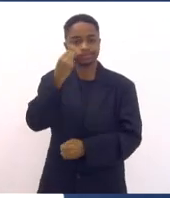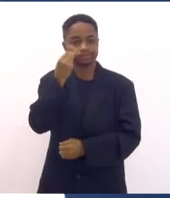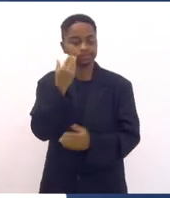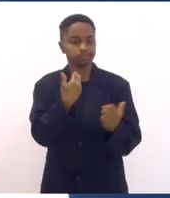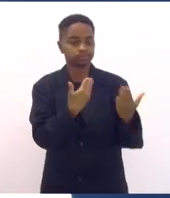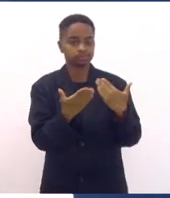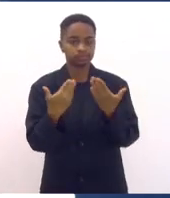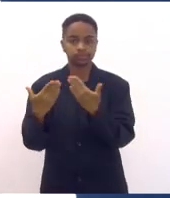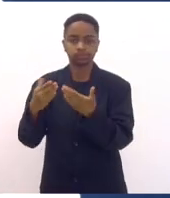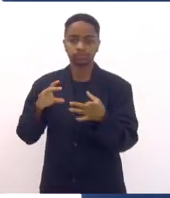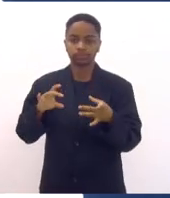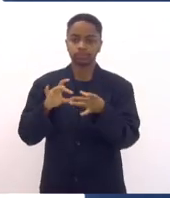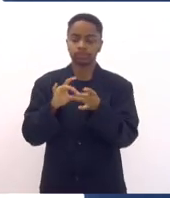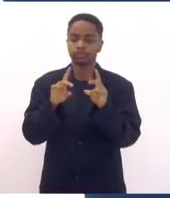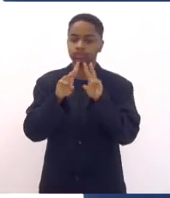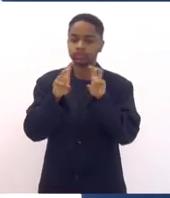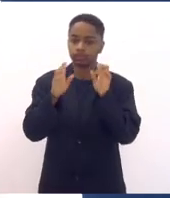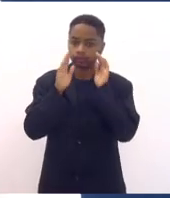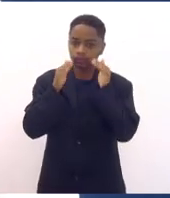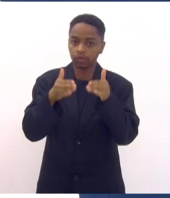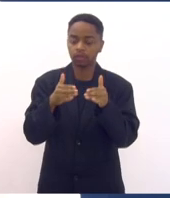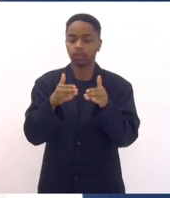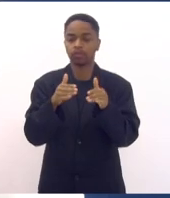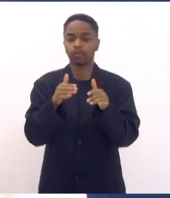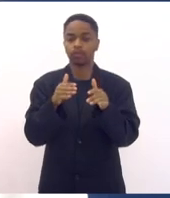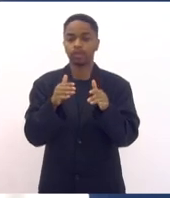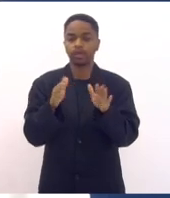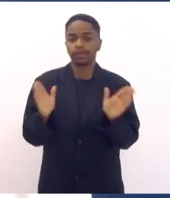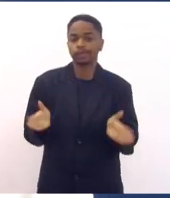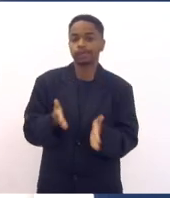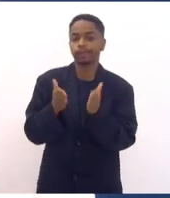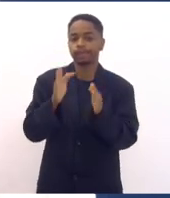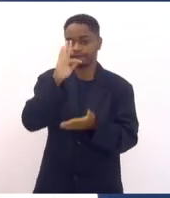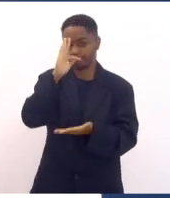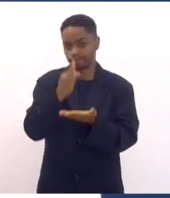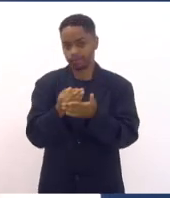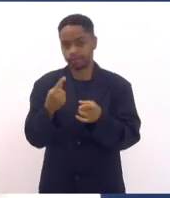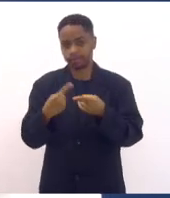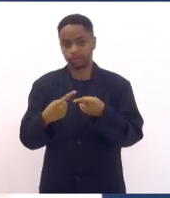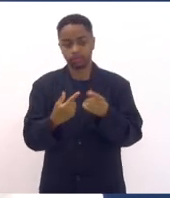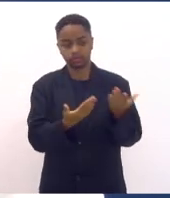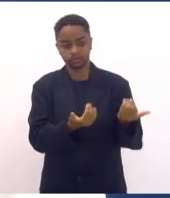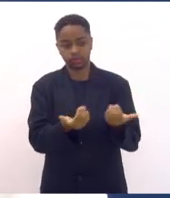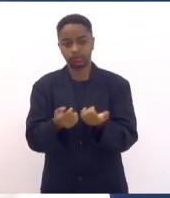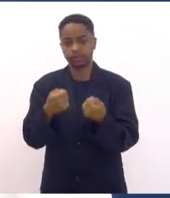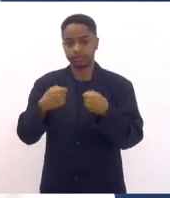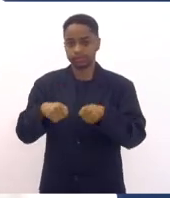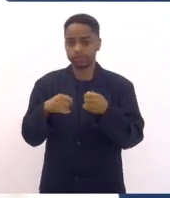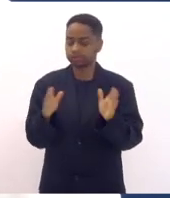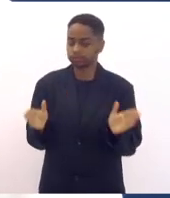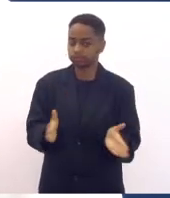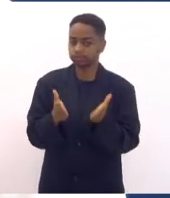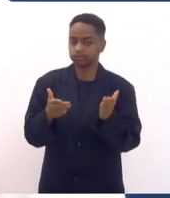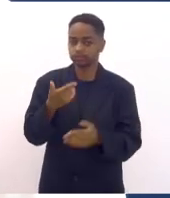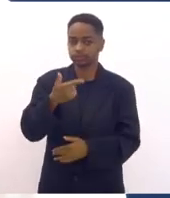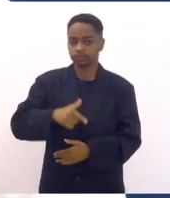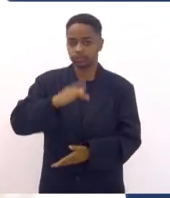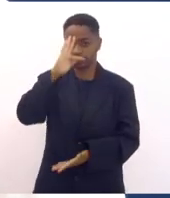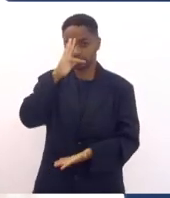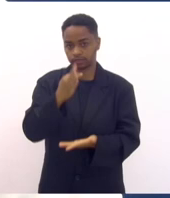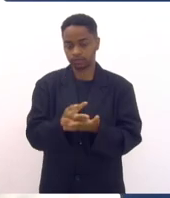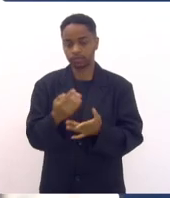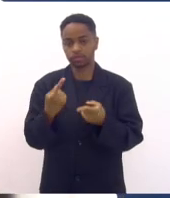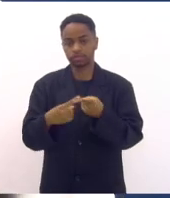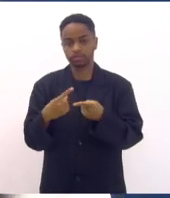baseado na ressurreição da fé a juventude está precisando da Ressurreição da Fé uma um dos